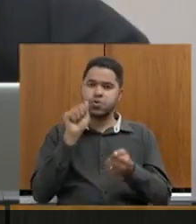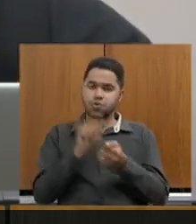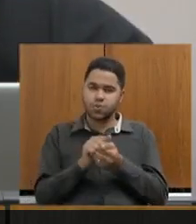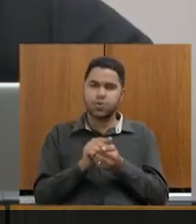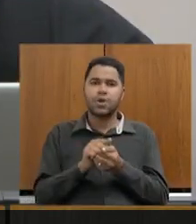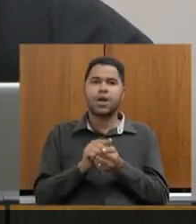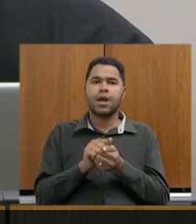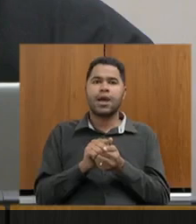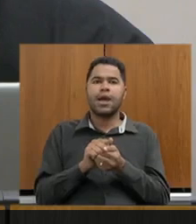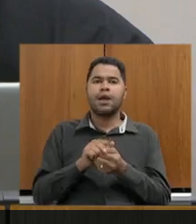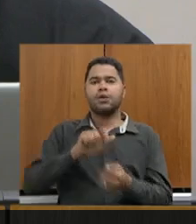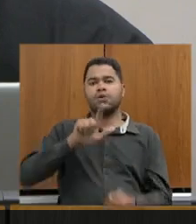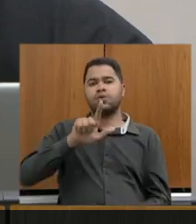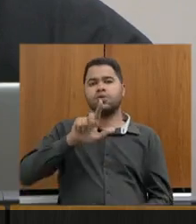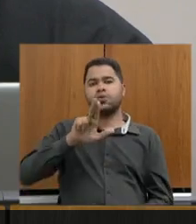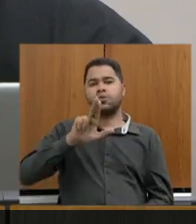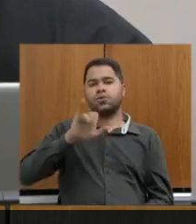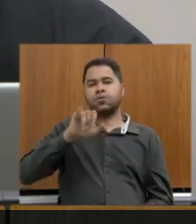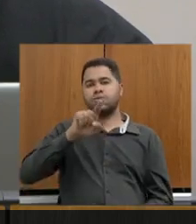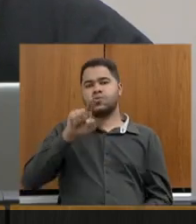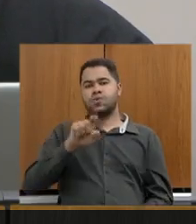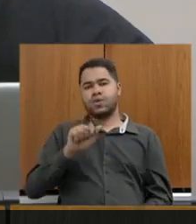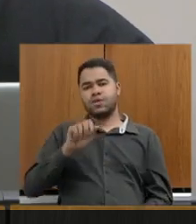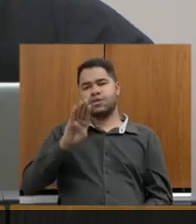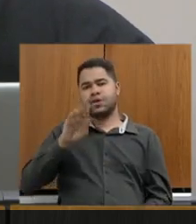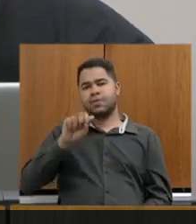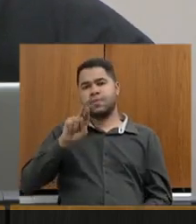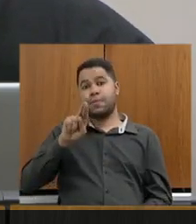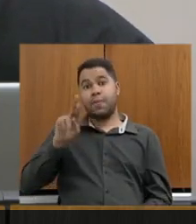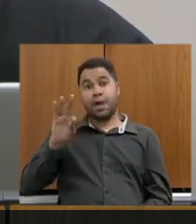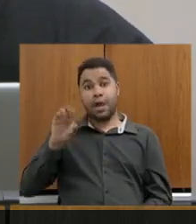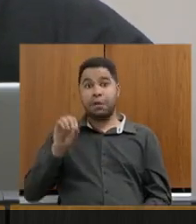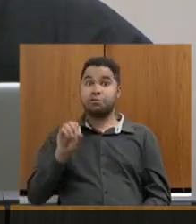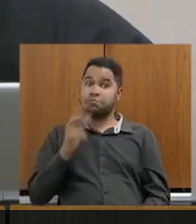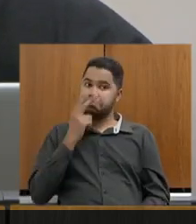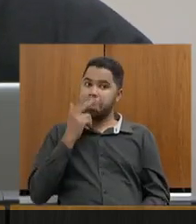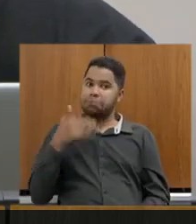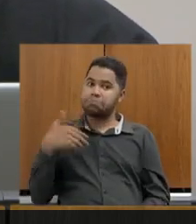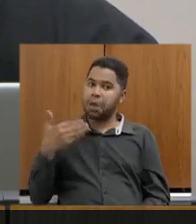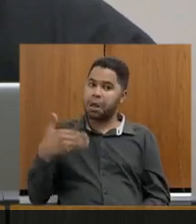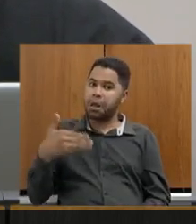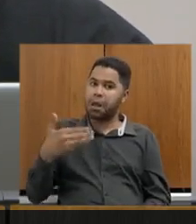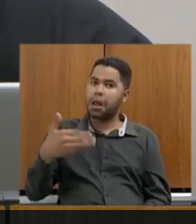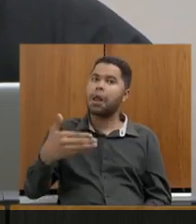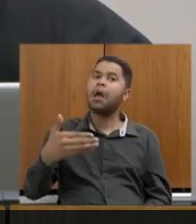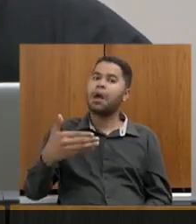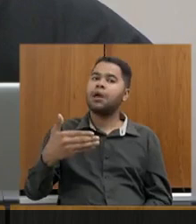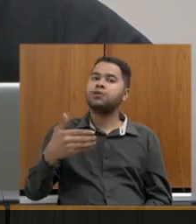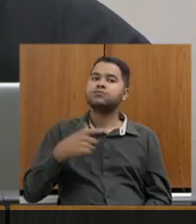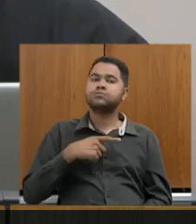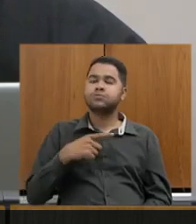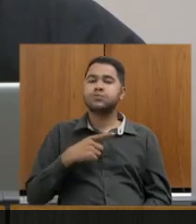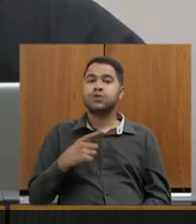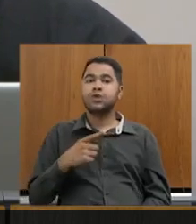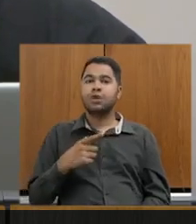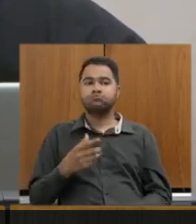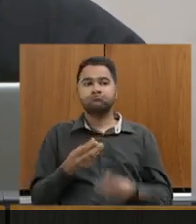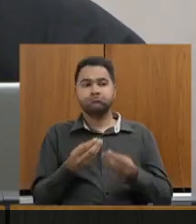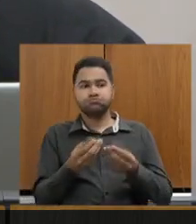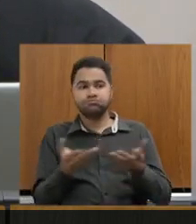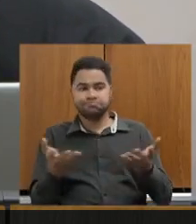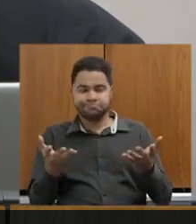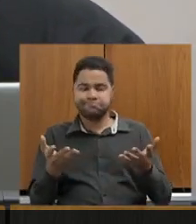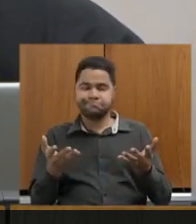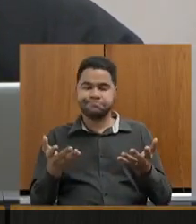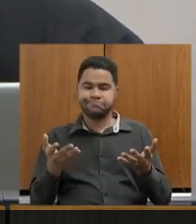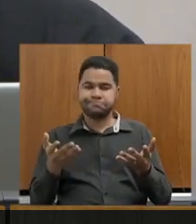doutora Luisa Barreto e as coisas deram dada né havia uma um represamento dessas promoções